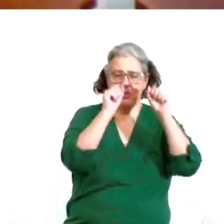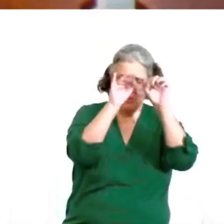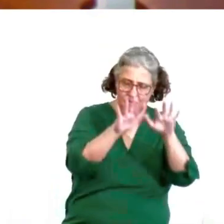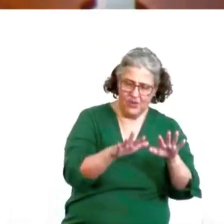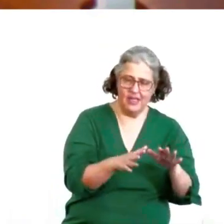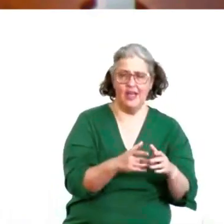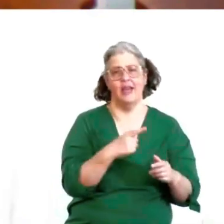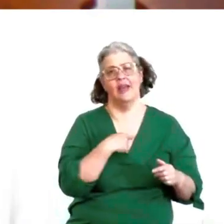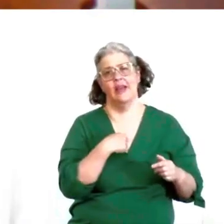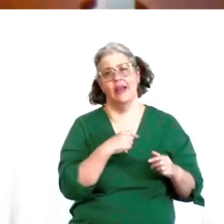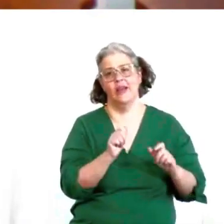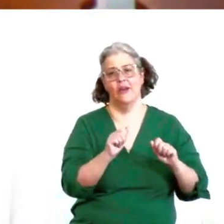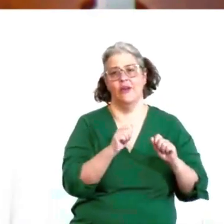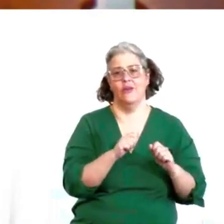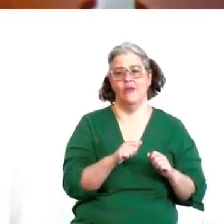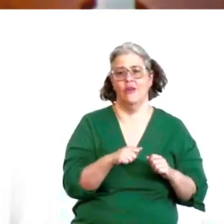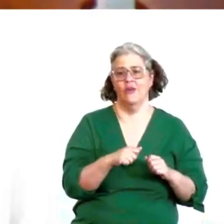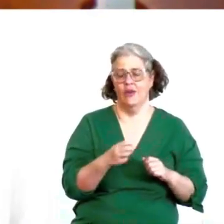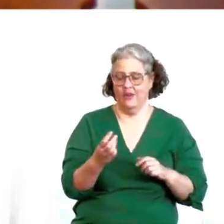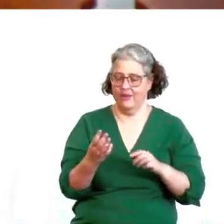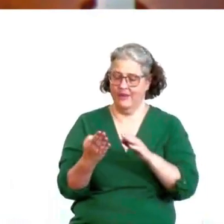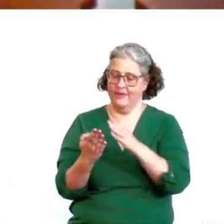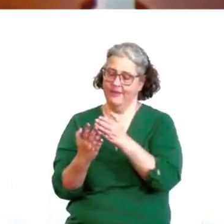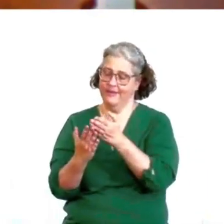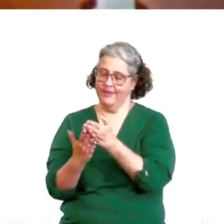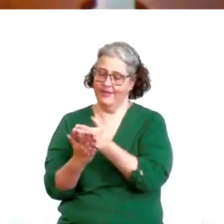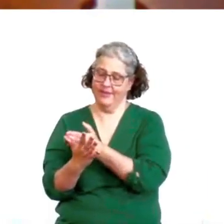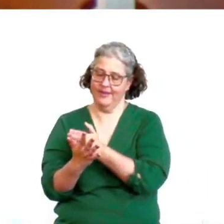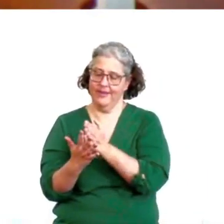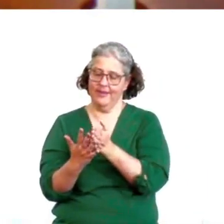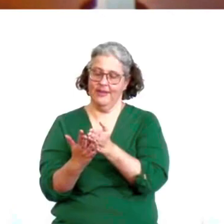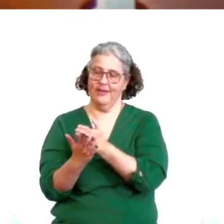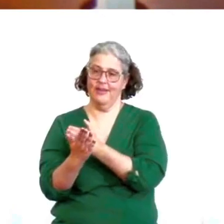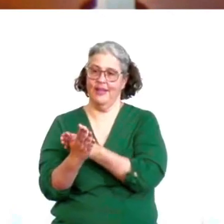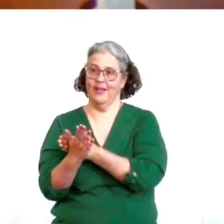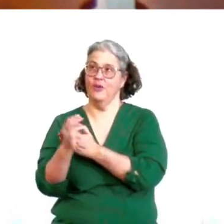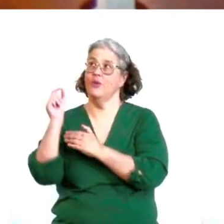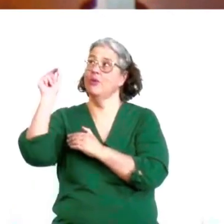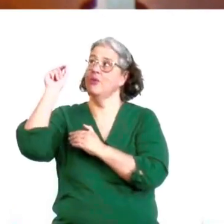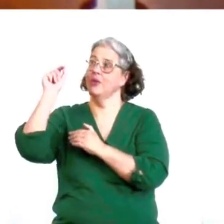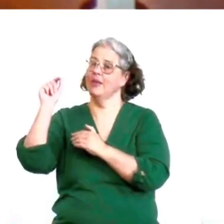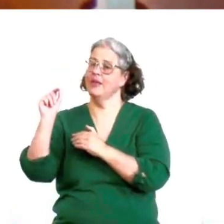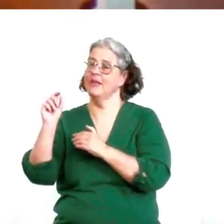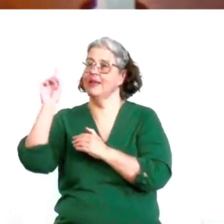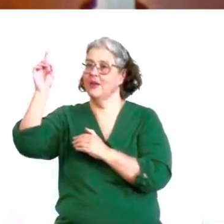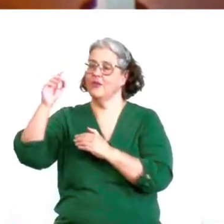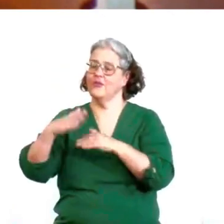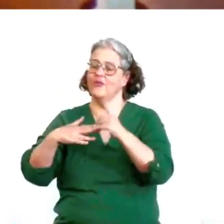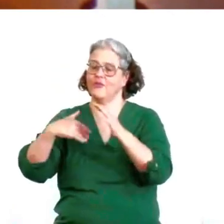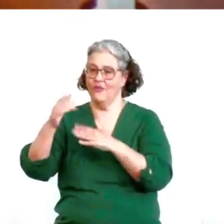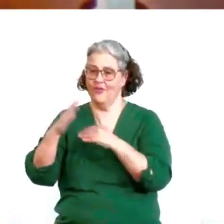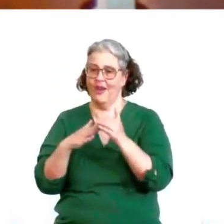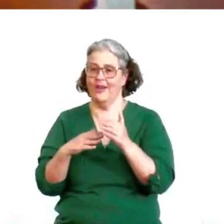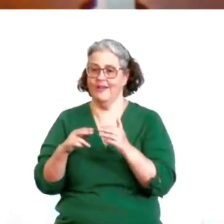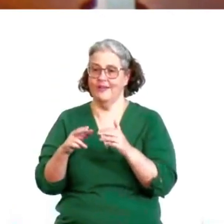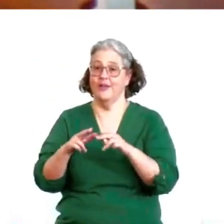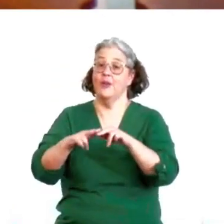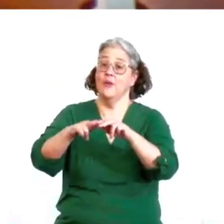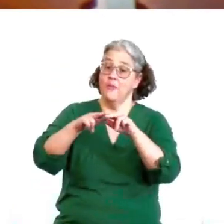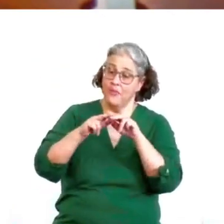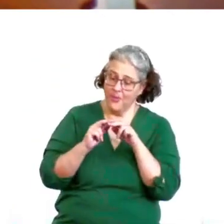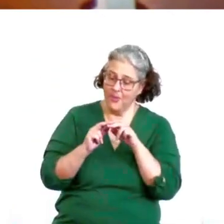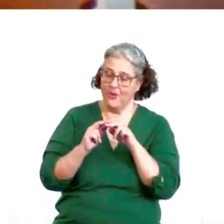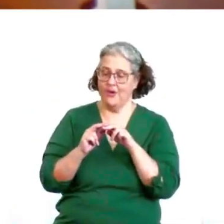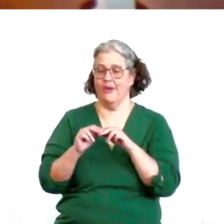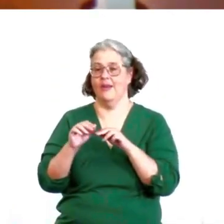servos. E as três últimas é o que Deus vai fazer aos outros por intermédio de